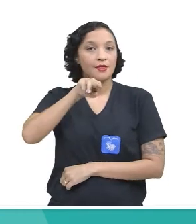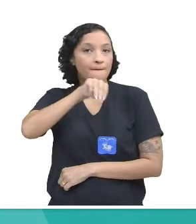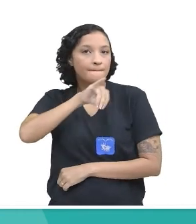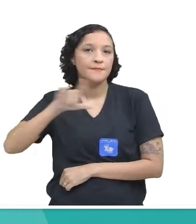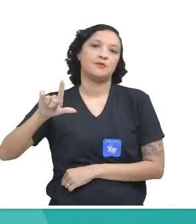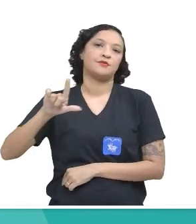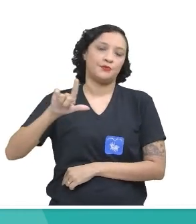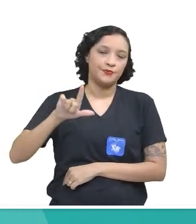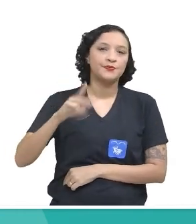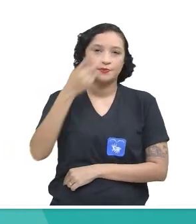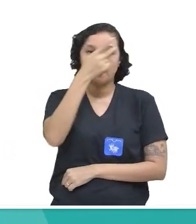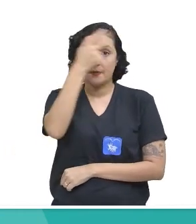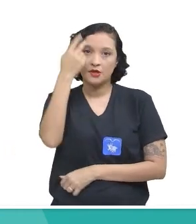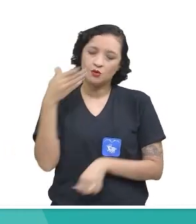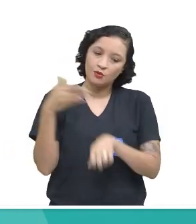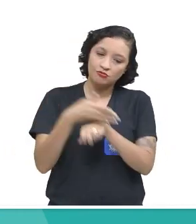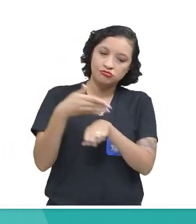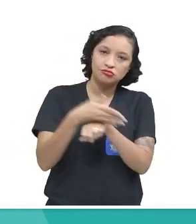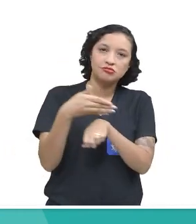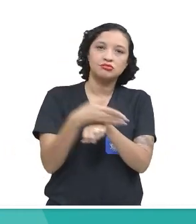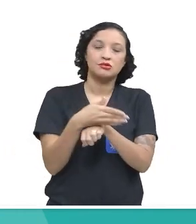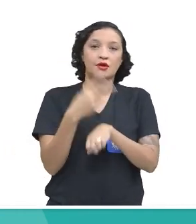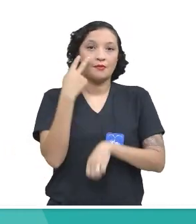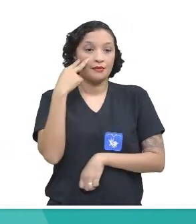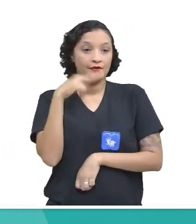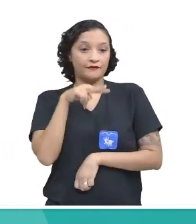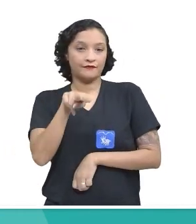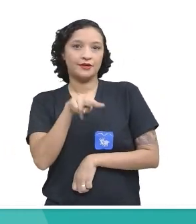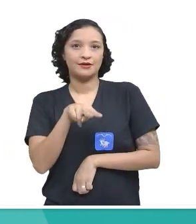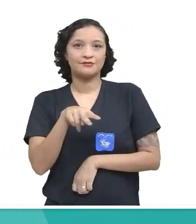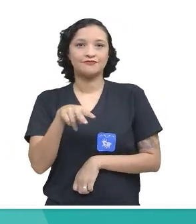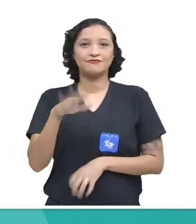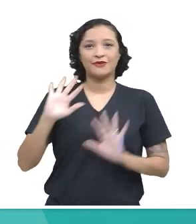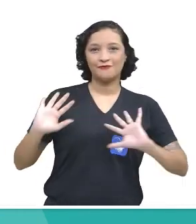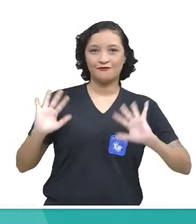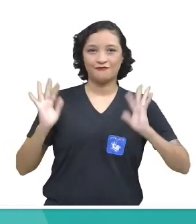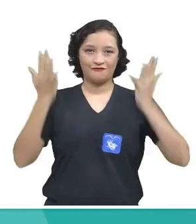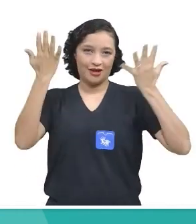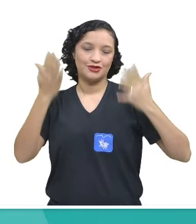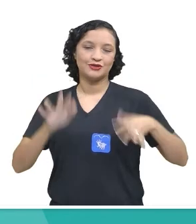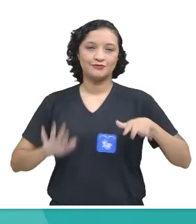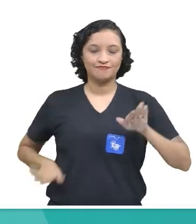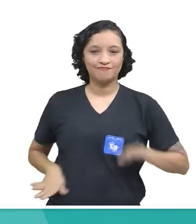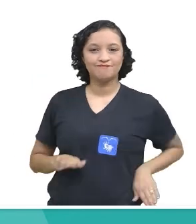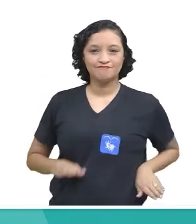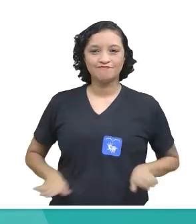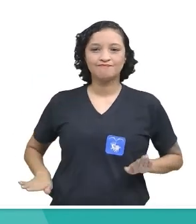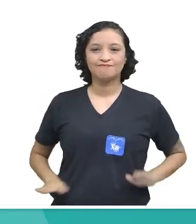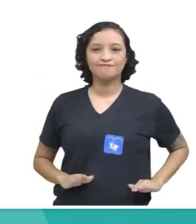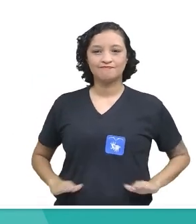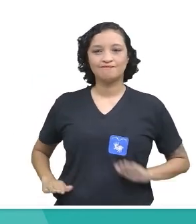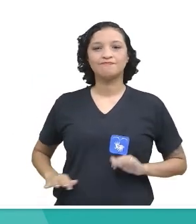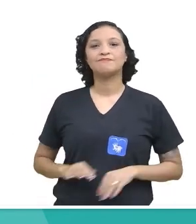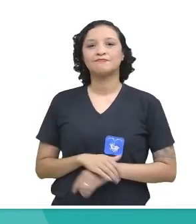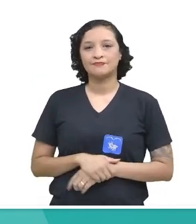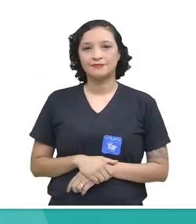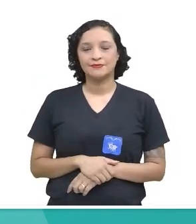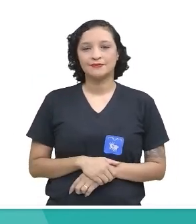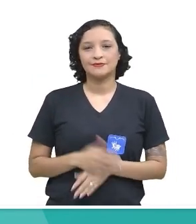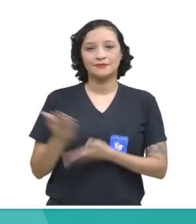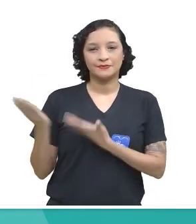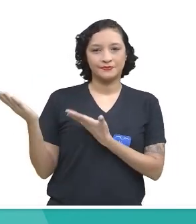né? Atrai muita gente para ver a grandiosidade deste festival. Então, essa é a